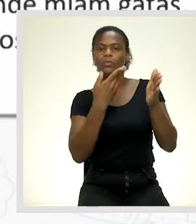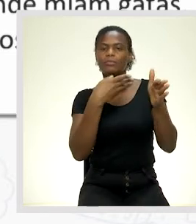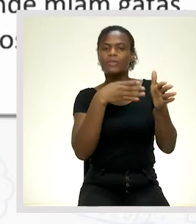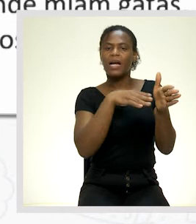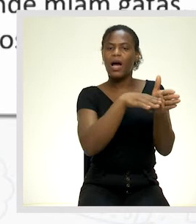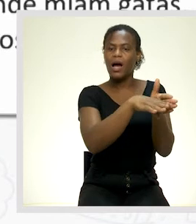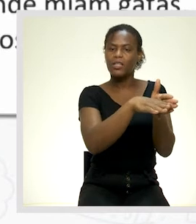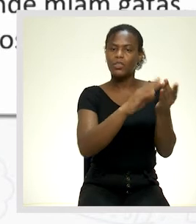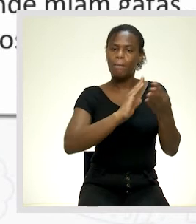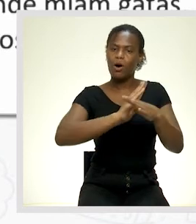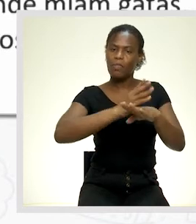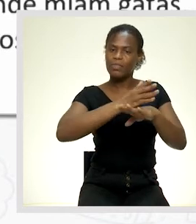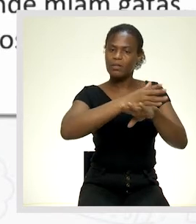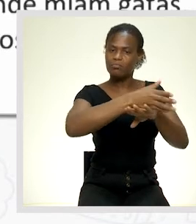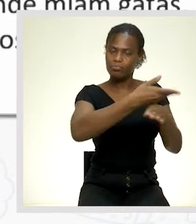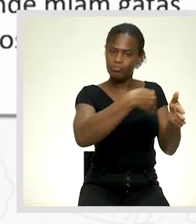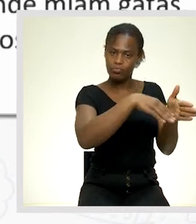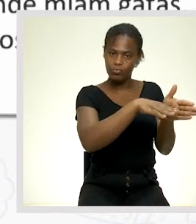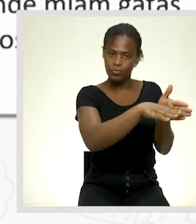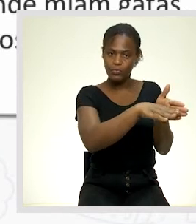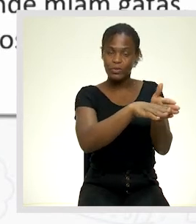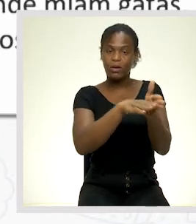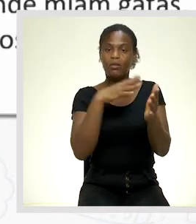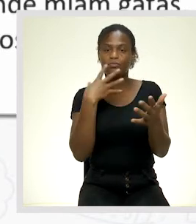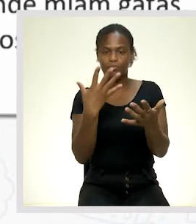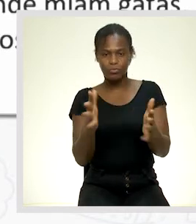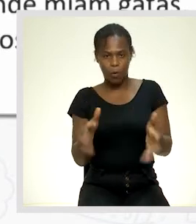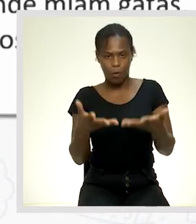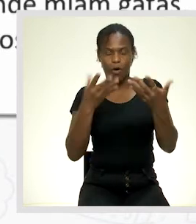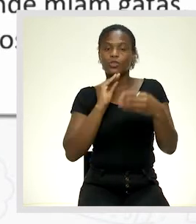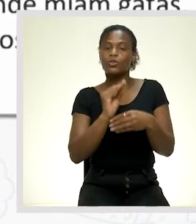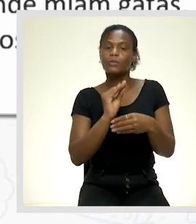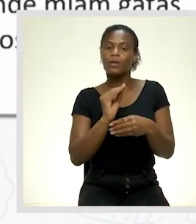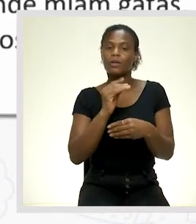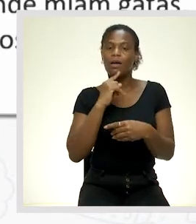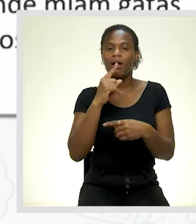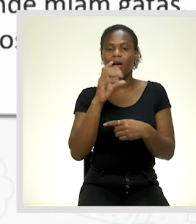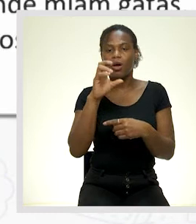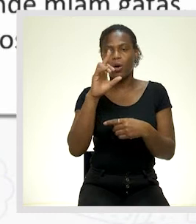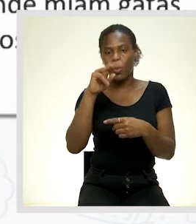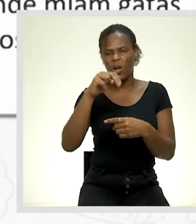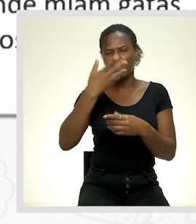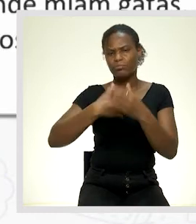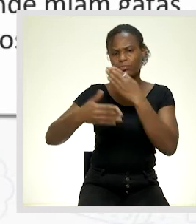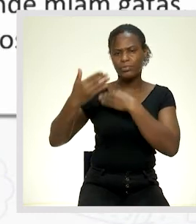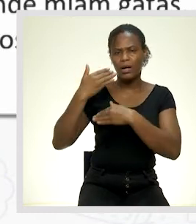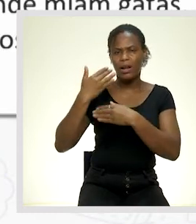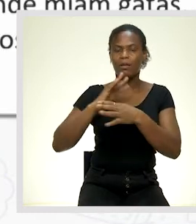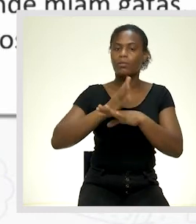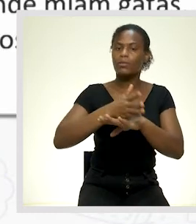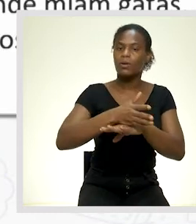a que se atracam botes. E evoco, então, as crónicas navais,